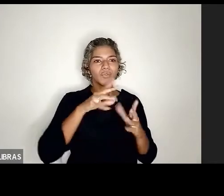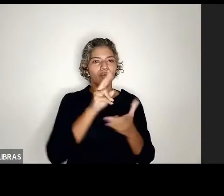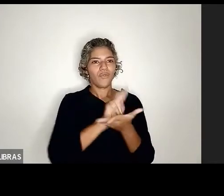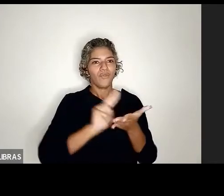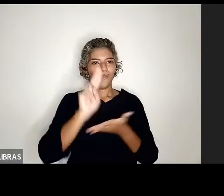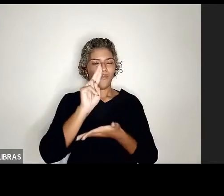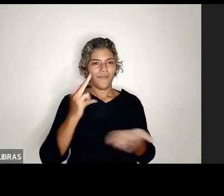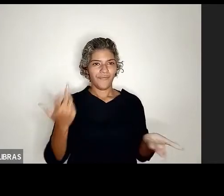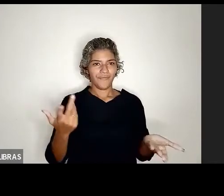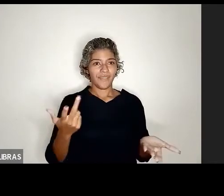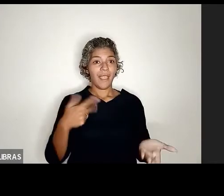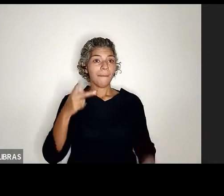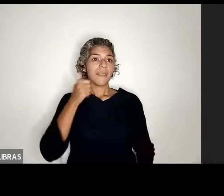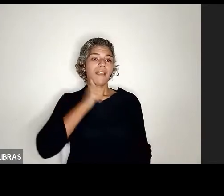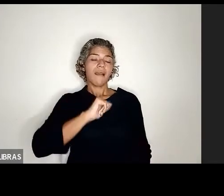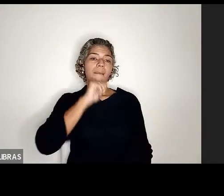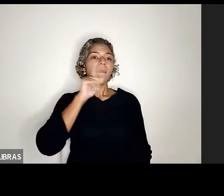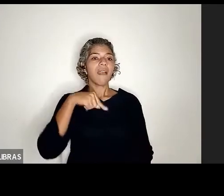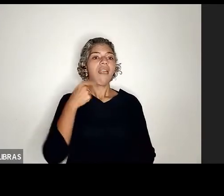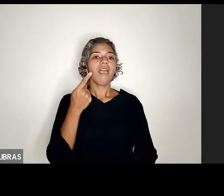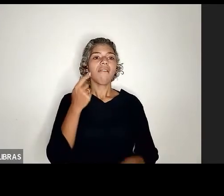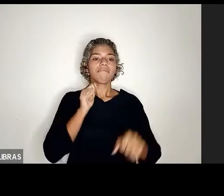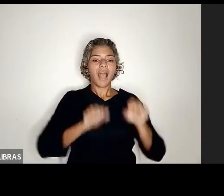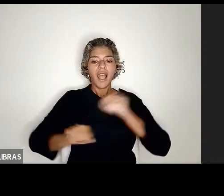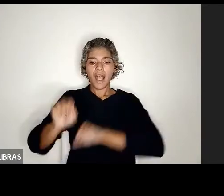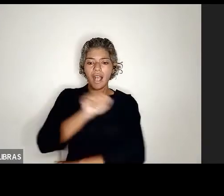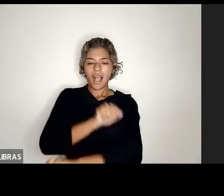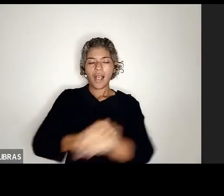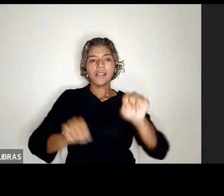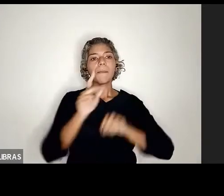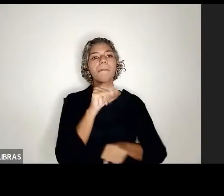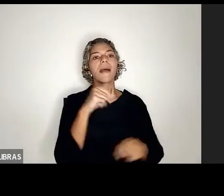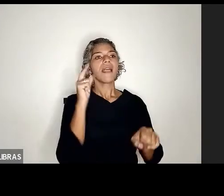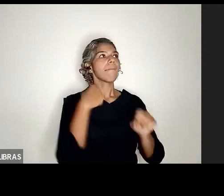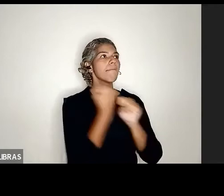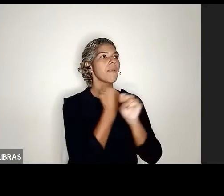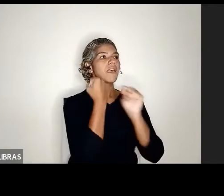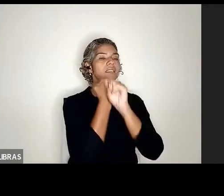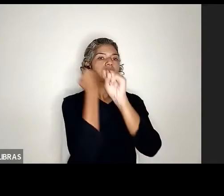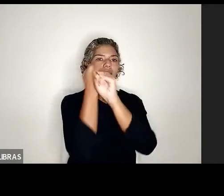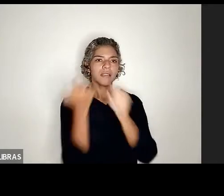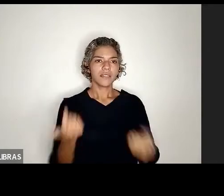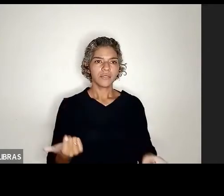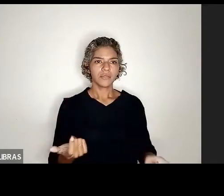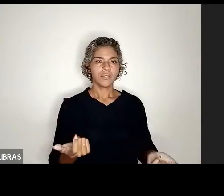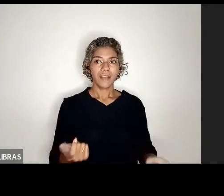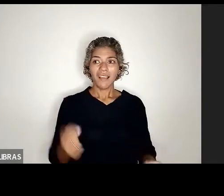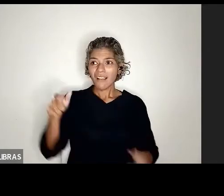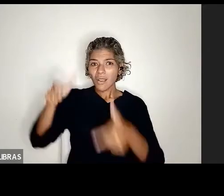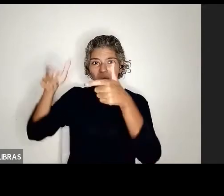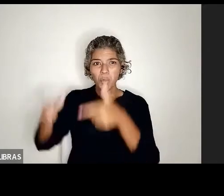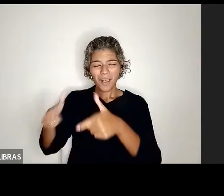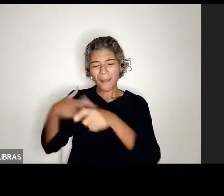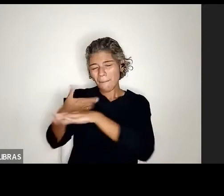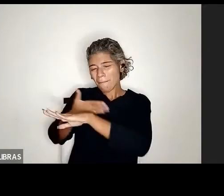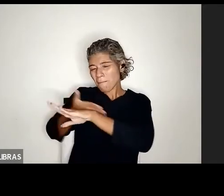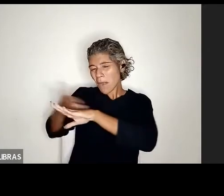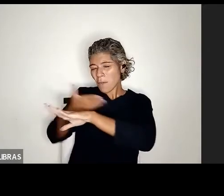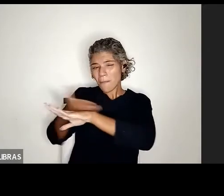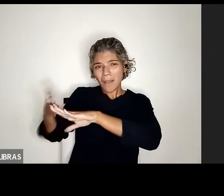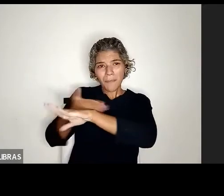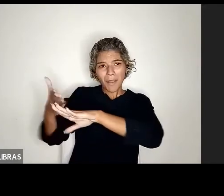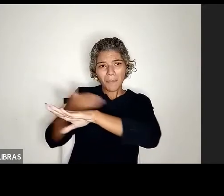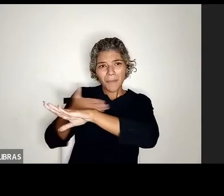pai é pedreiro. O que, que é estar naquele ambiente essencialmente branco, que sob o pressuposto